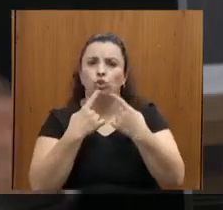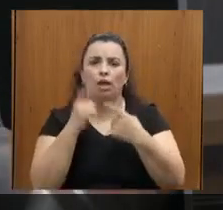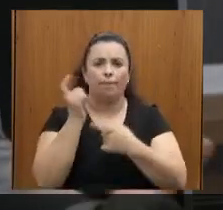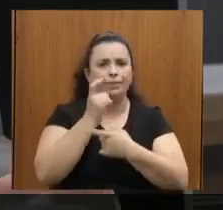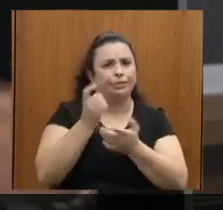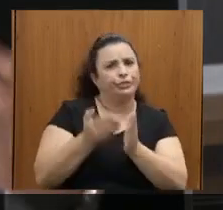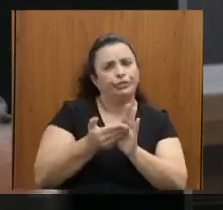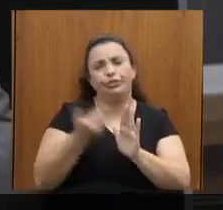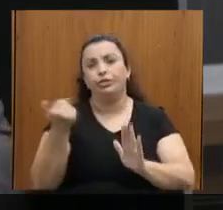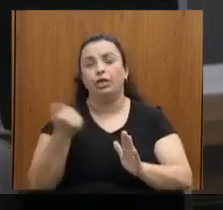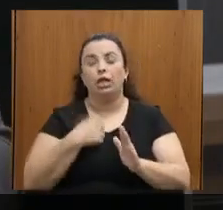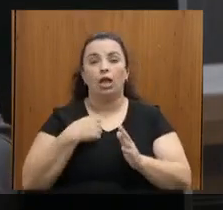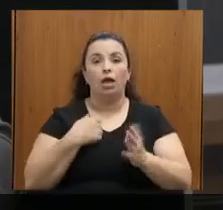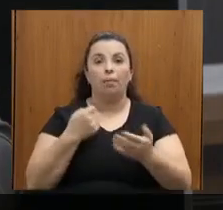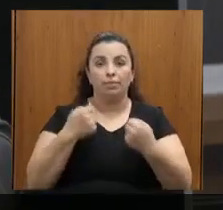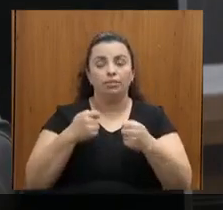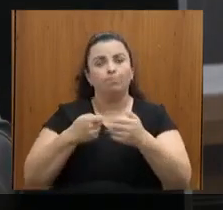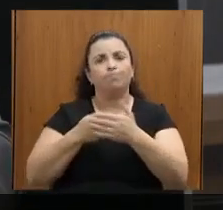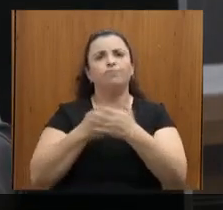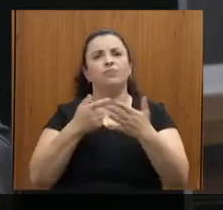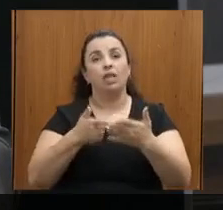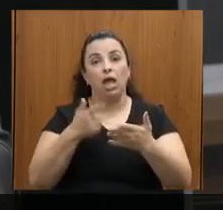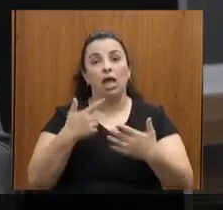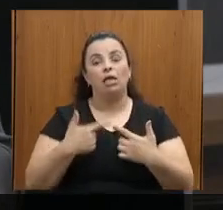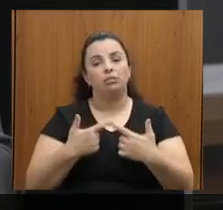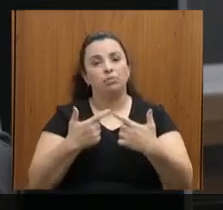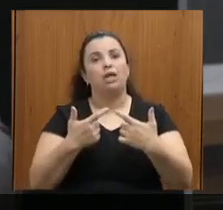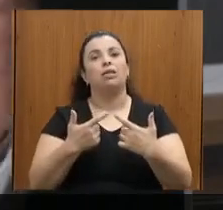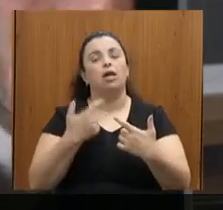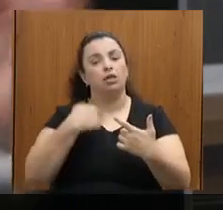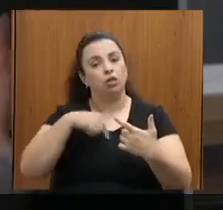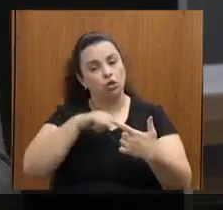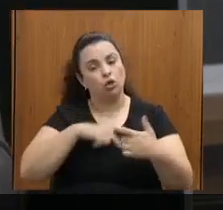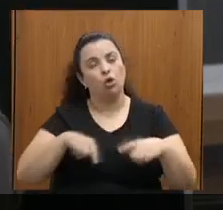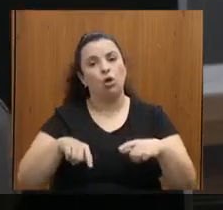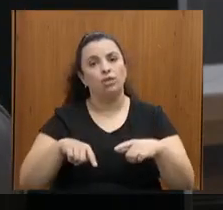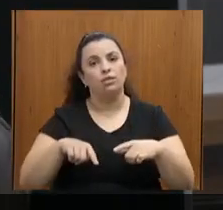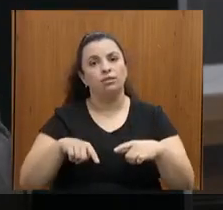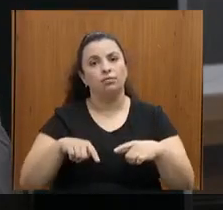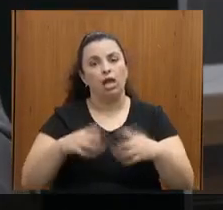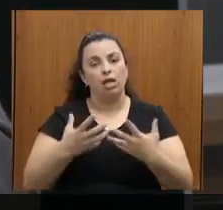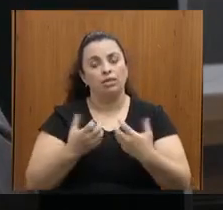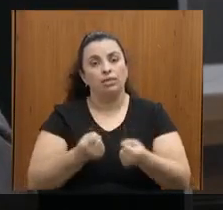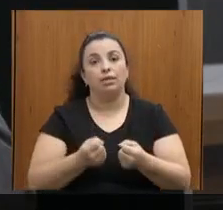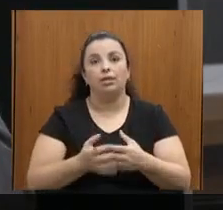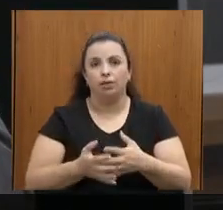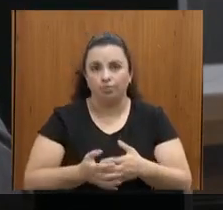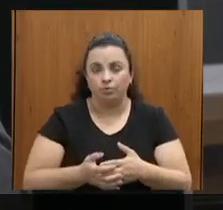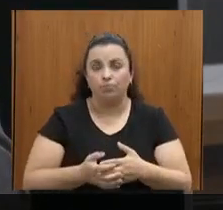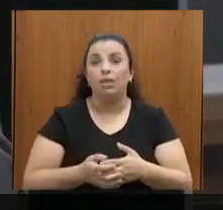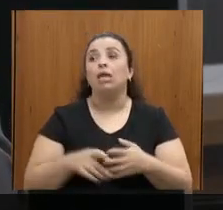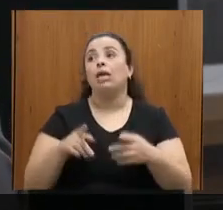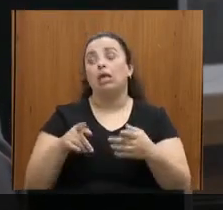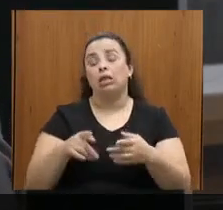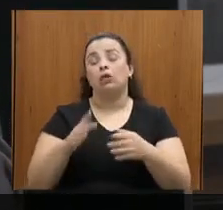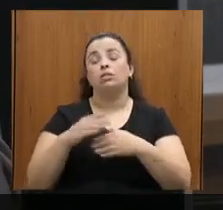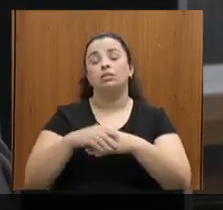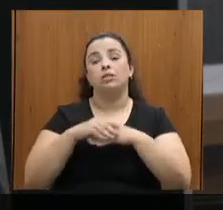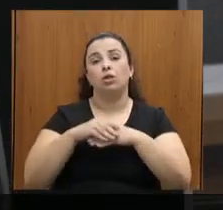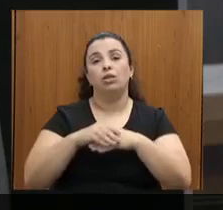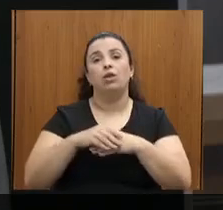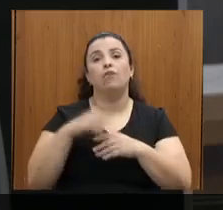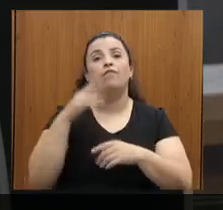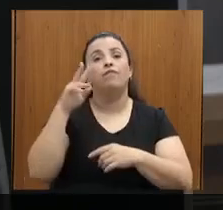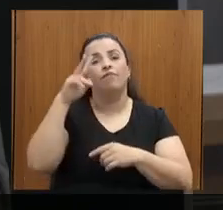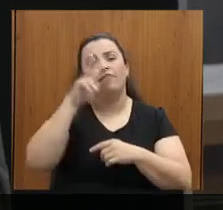frente mais essa batalha que está posta por todos nós. Apenas aproveitar aqui e saudar o nosso vereador Gabriel Gusmão, lá de Tio